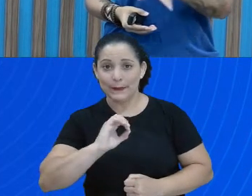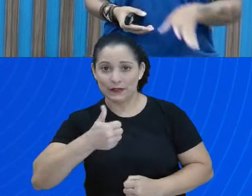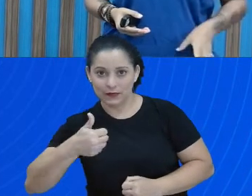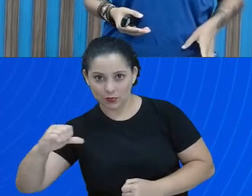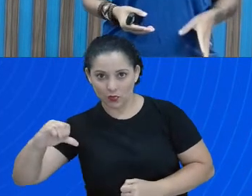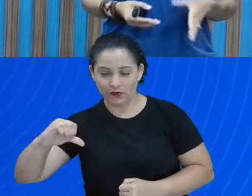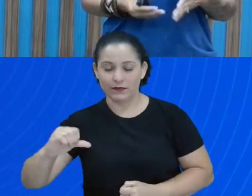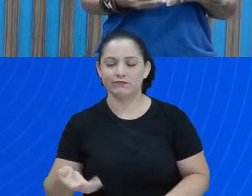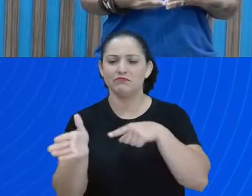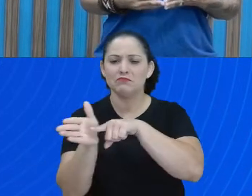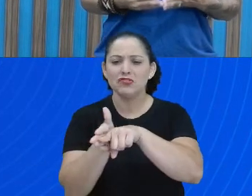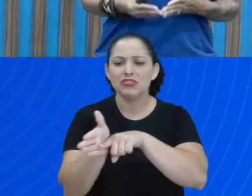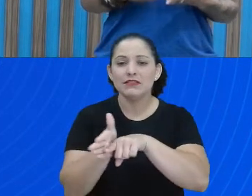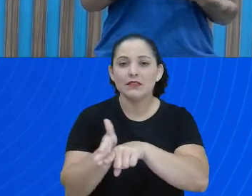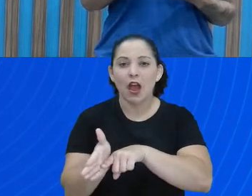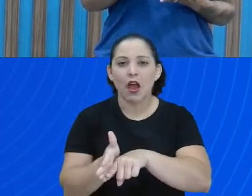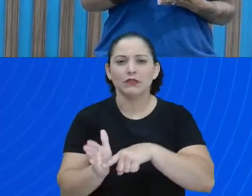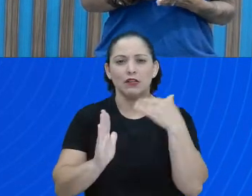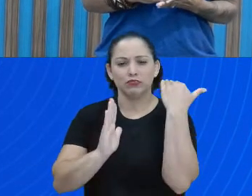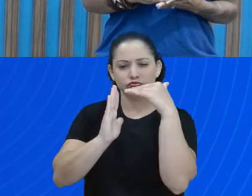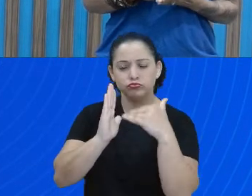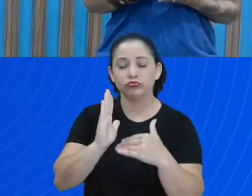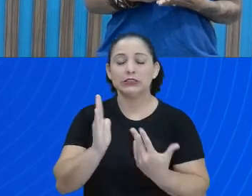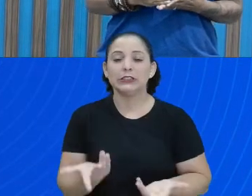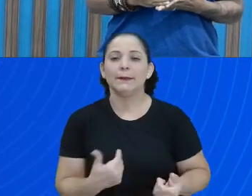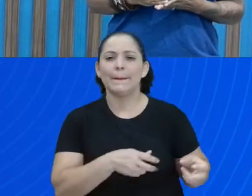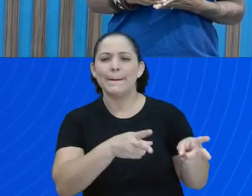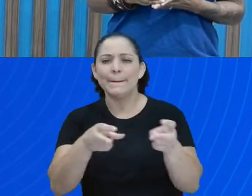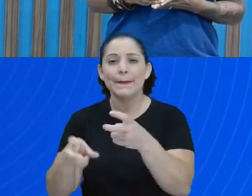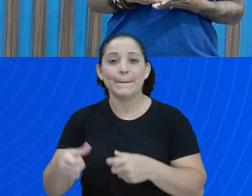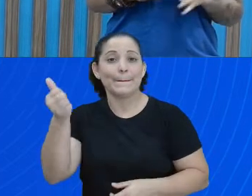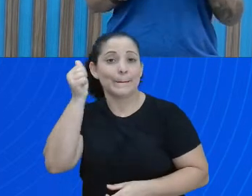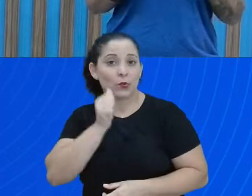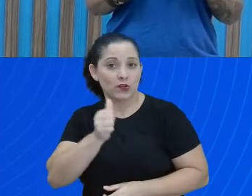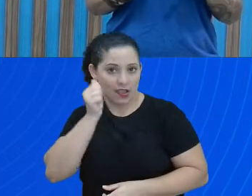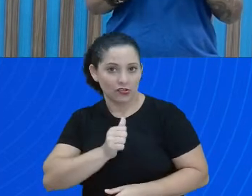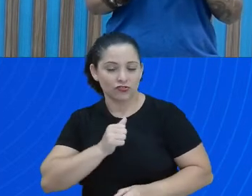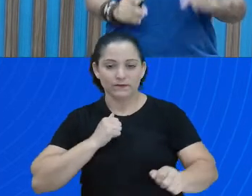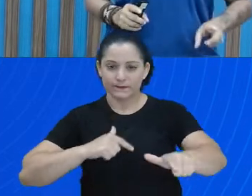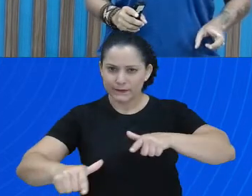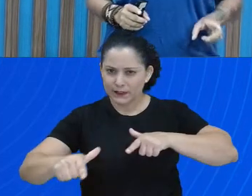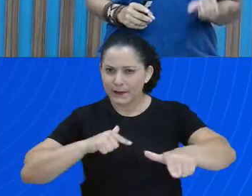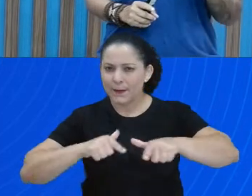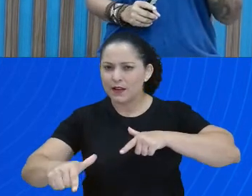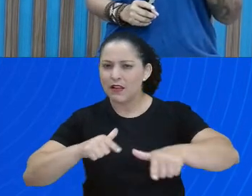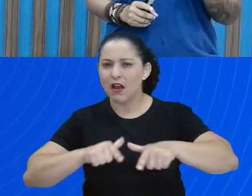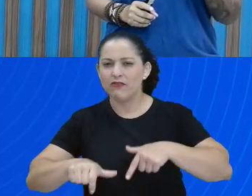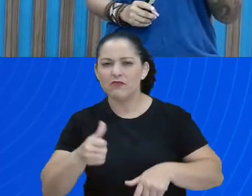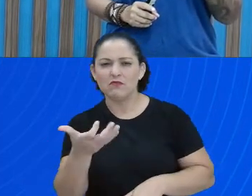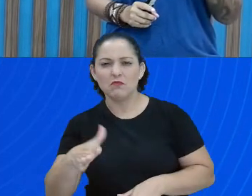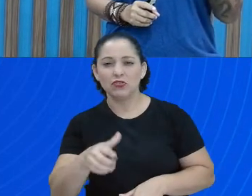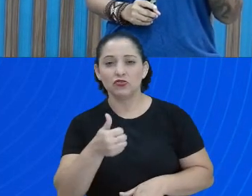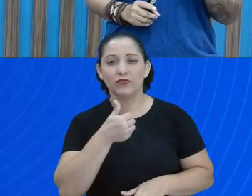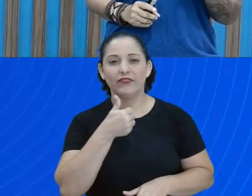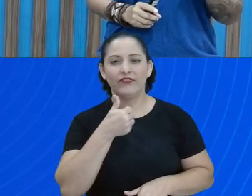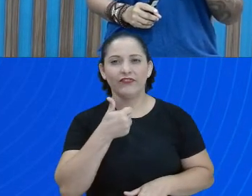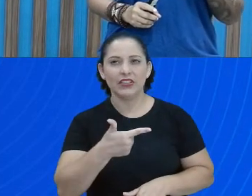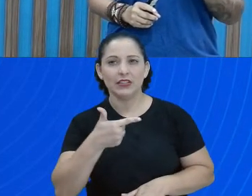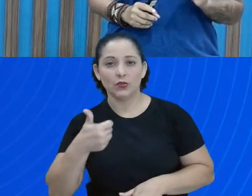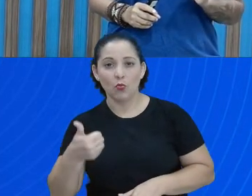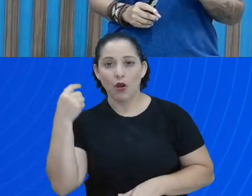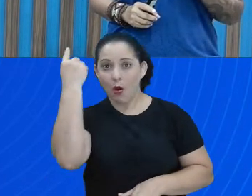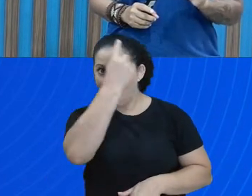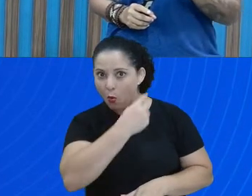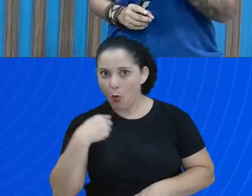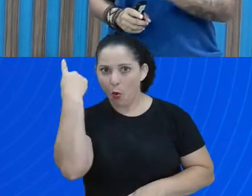recente. As mulheres dedicavam, em média, viu? Pouco mais de 21 horas